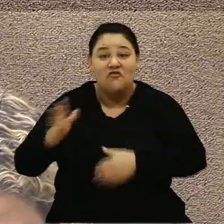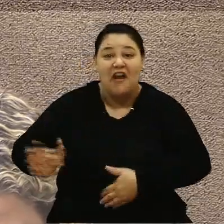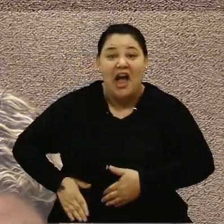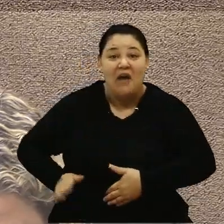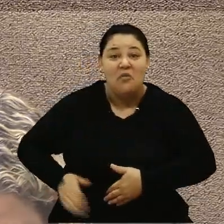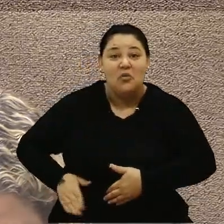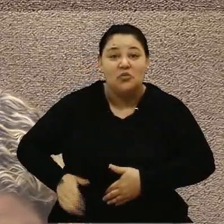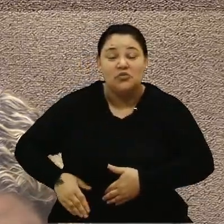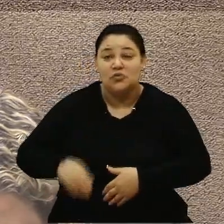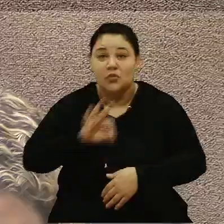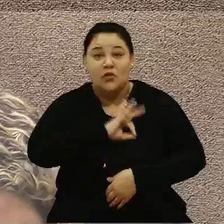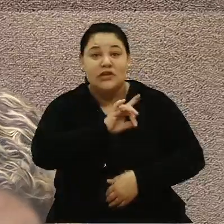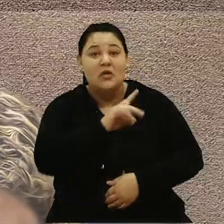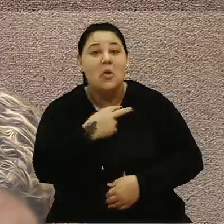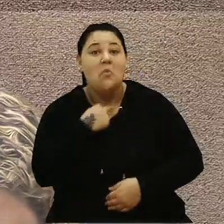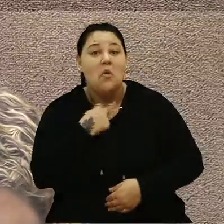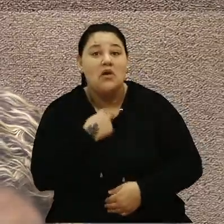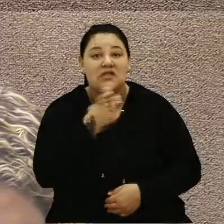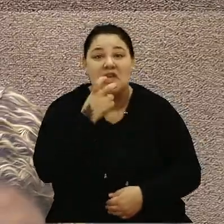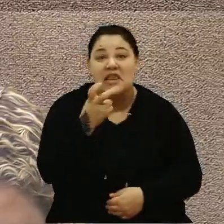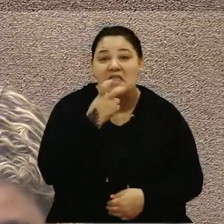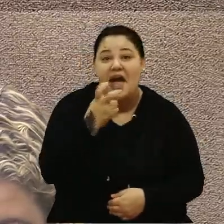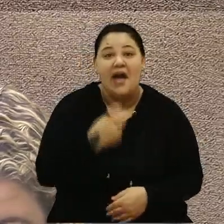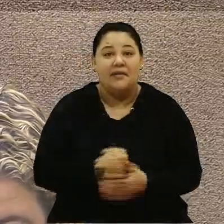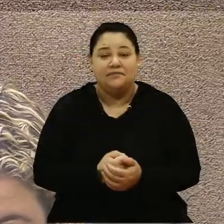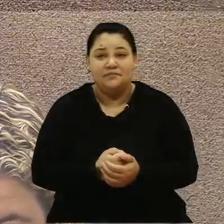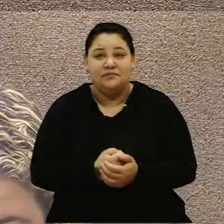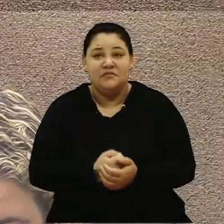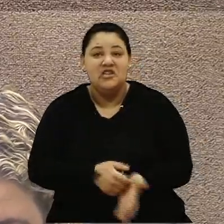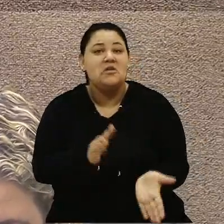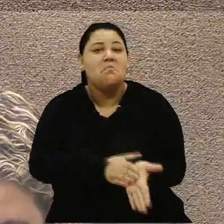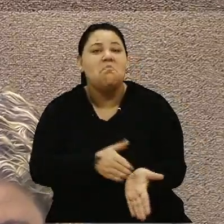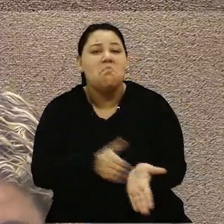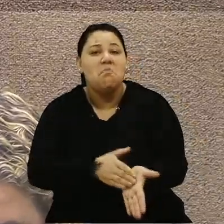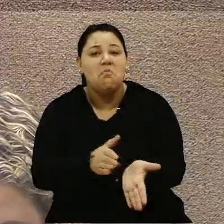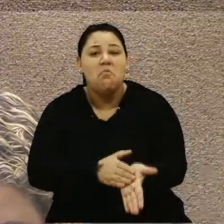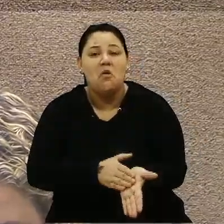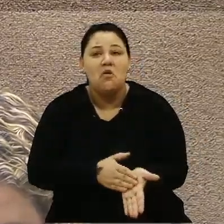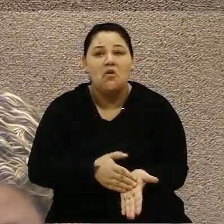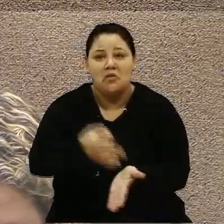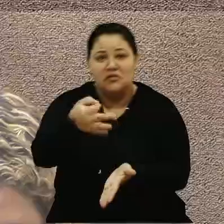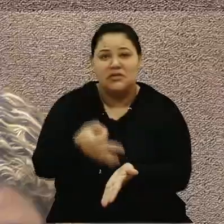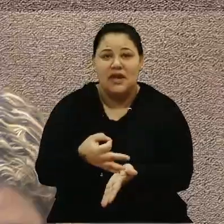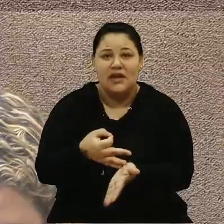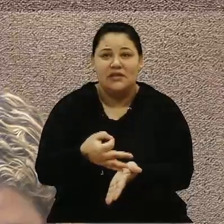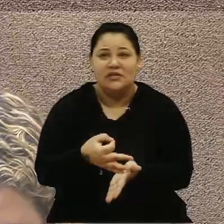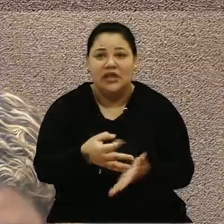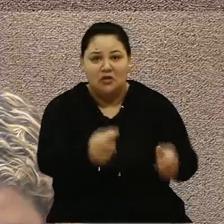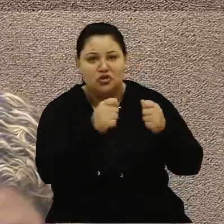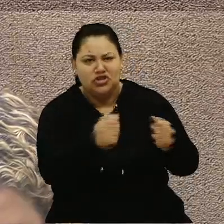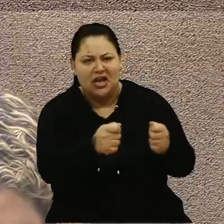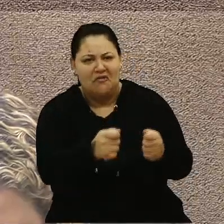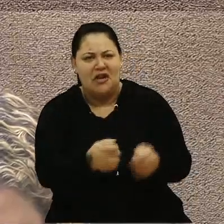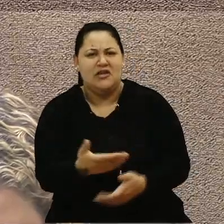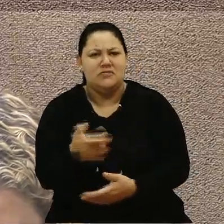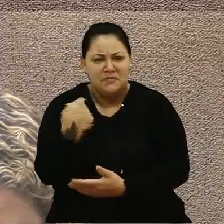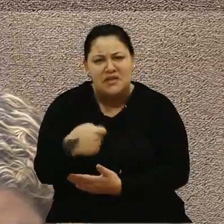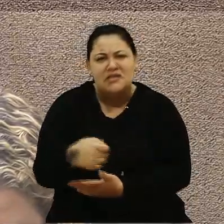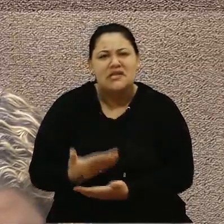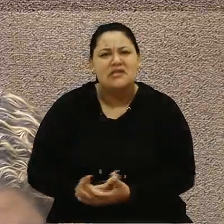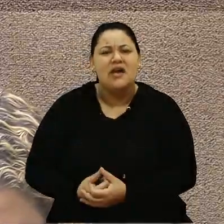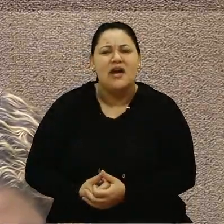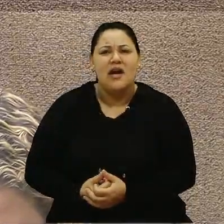que o policial não possa gritar com ele, não possa impor autoridade, não possa dar um sacoalhão se precisa, não